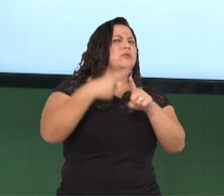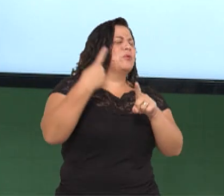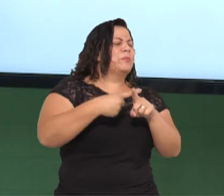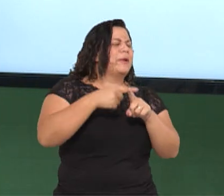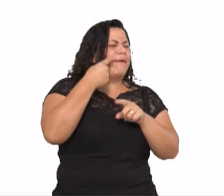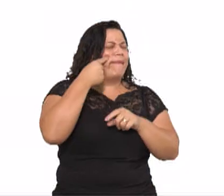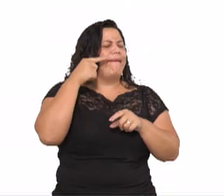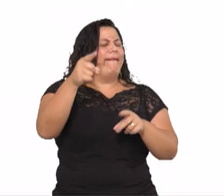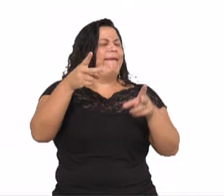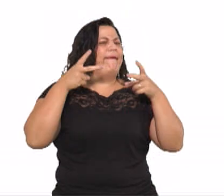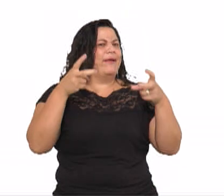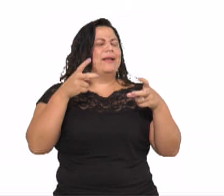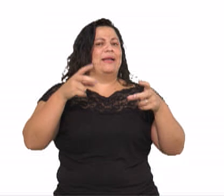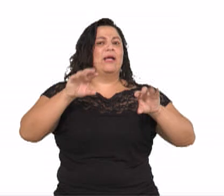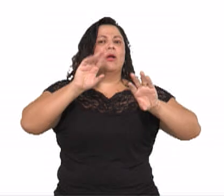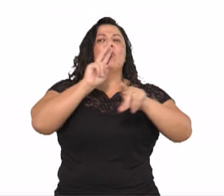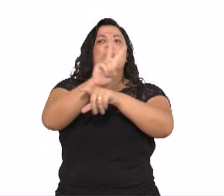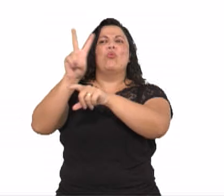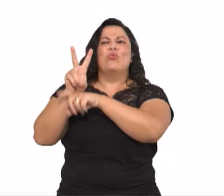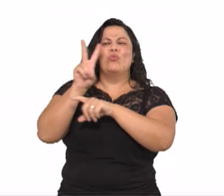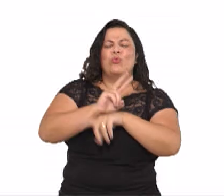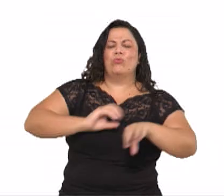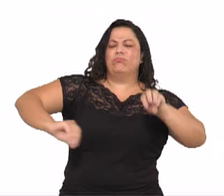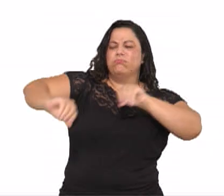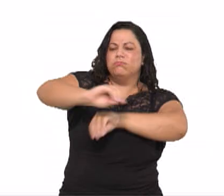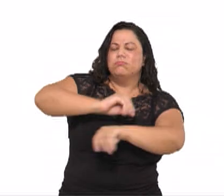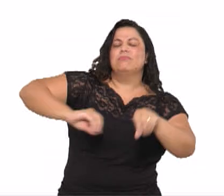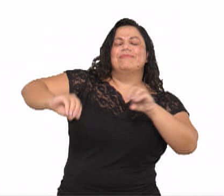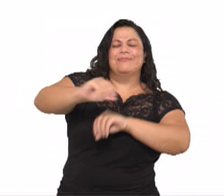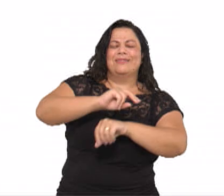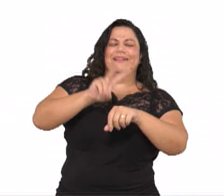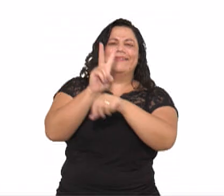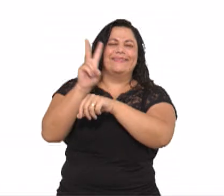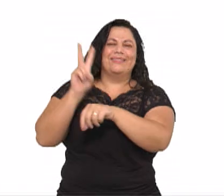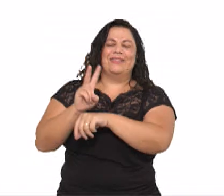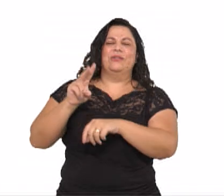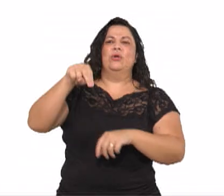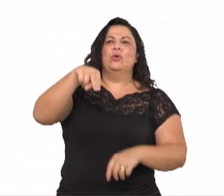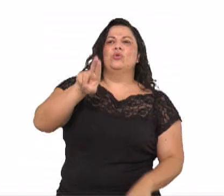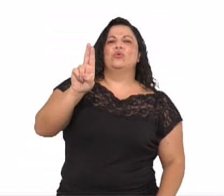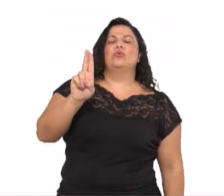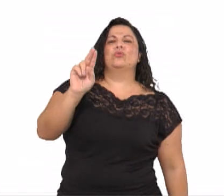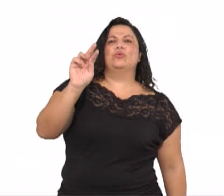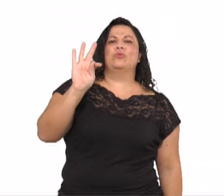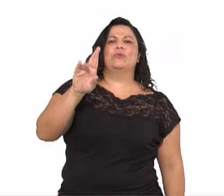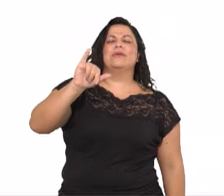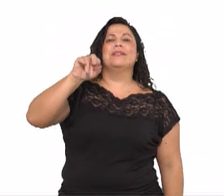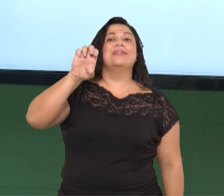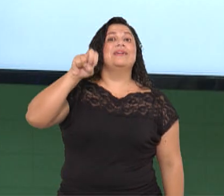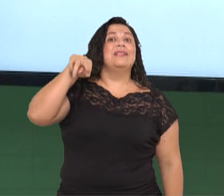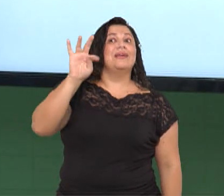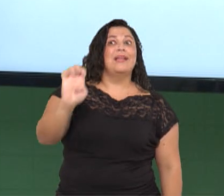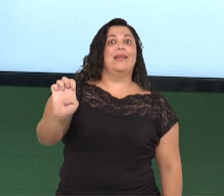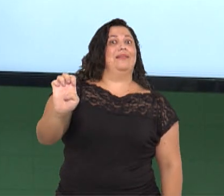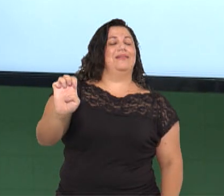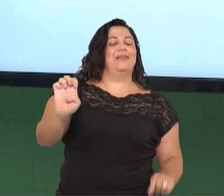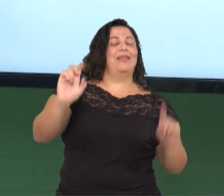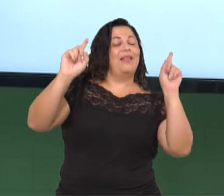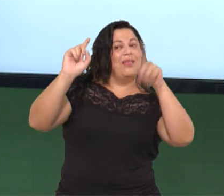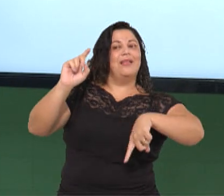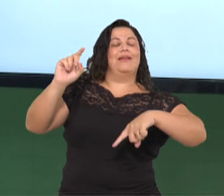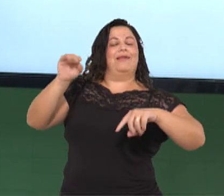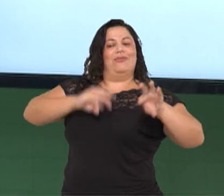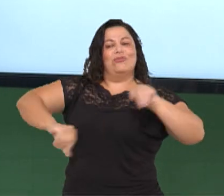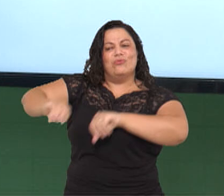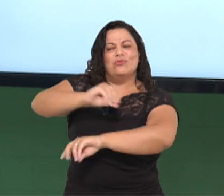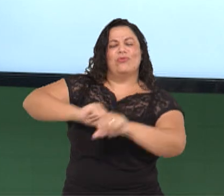solo. A preservação e a recuperação dos nutrientes do solo. Então, quando esse agricultor troca as